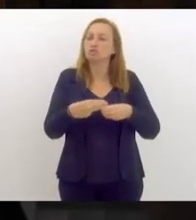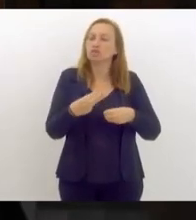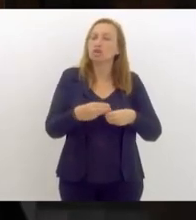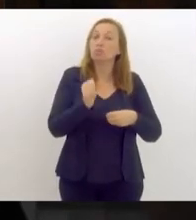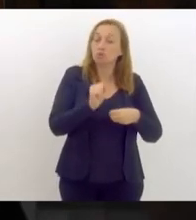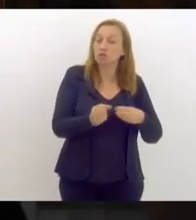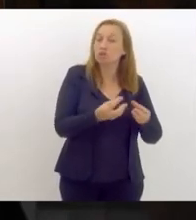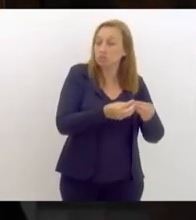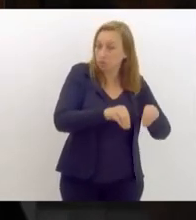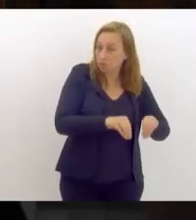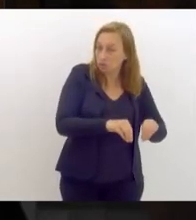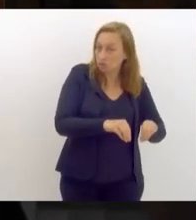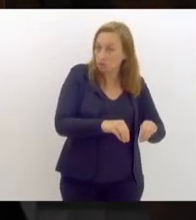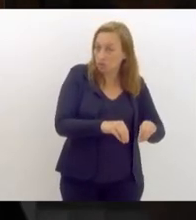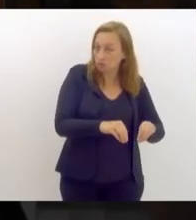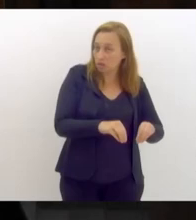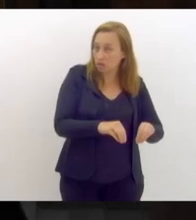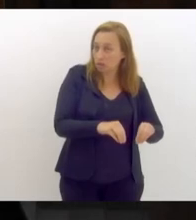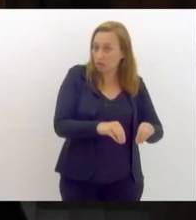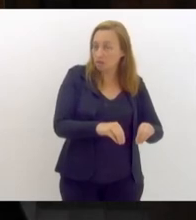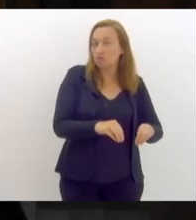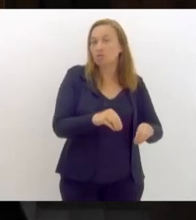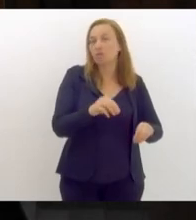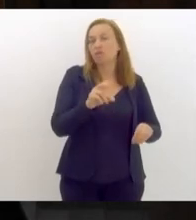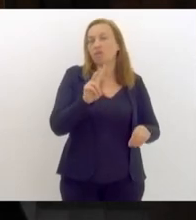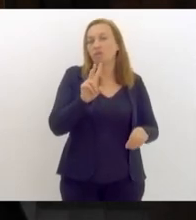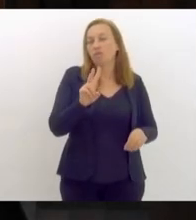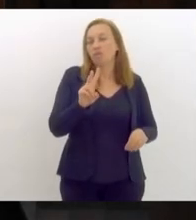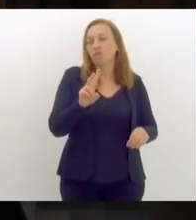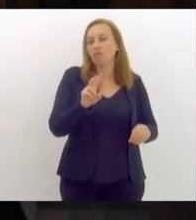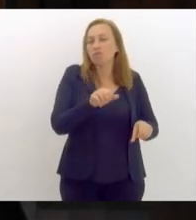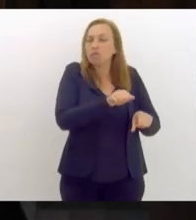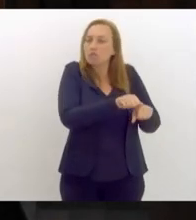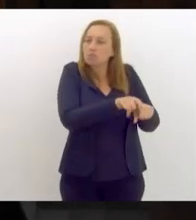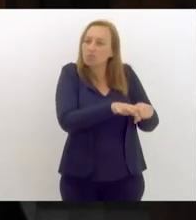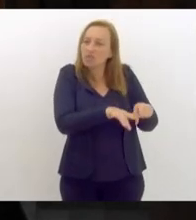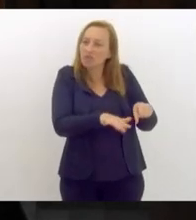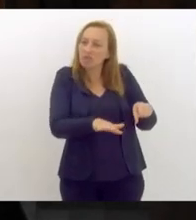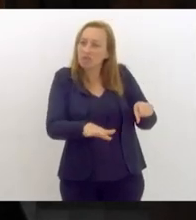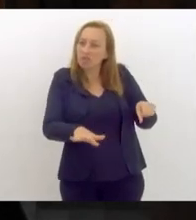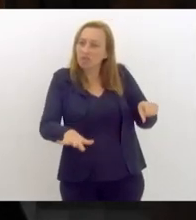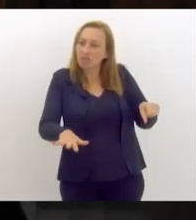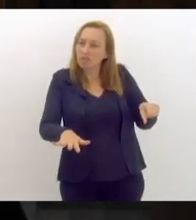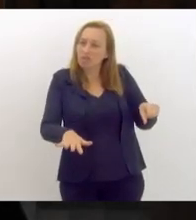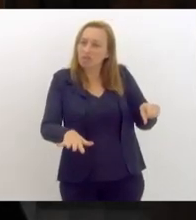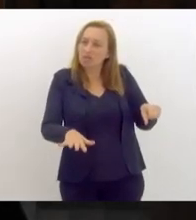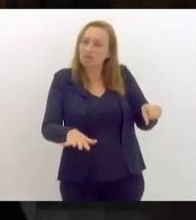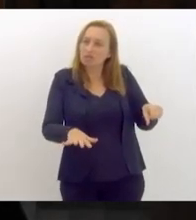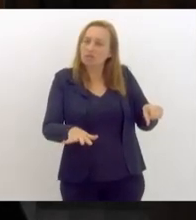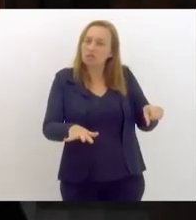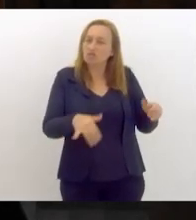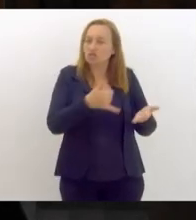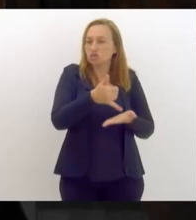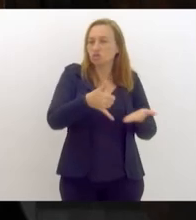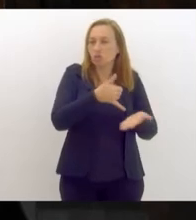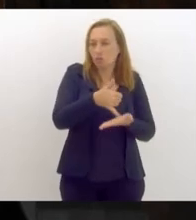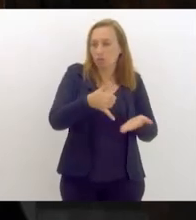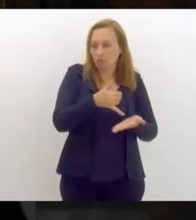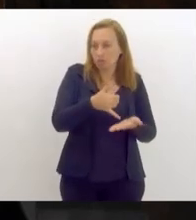com evento trágico de um vazamento nas plataformas de exploração de petróleo então